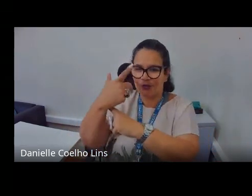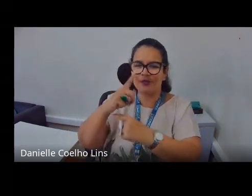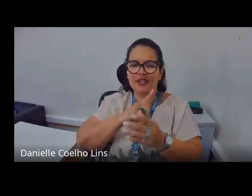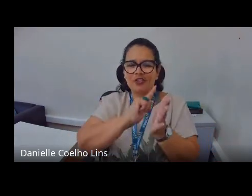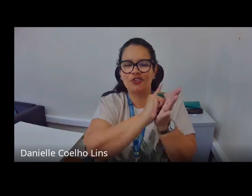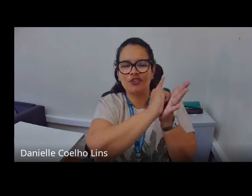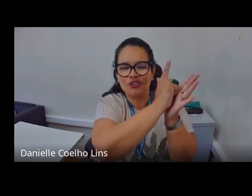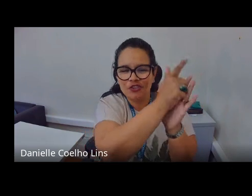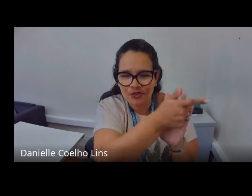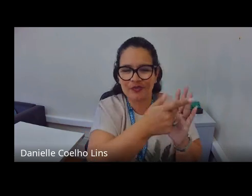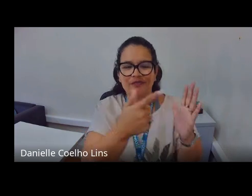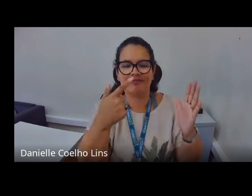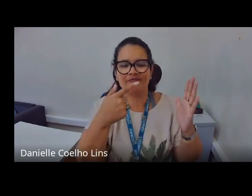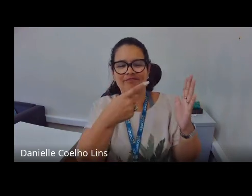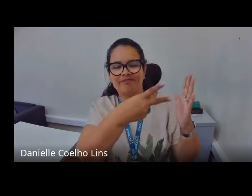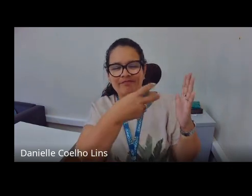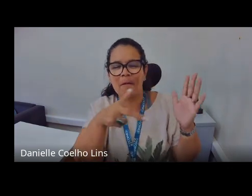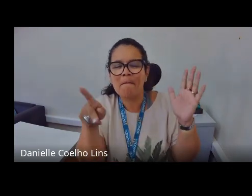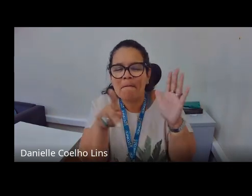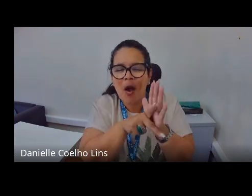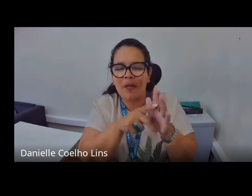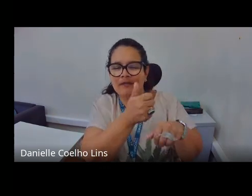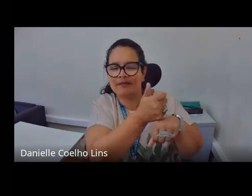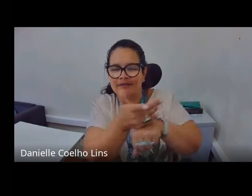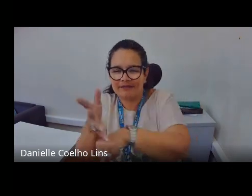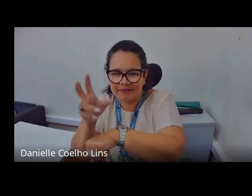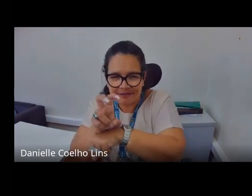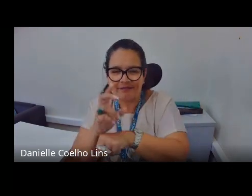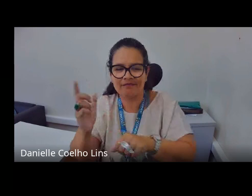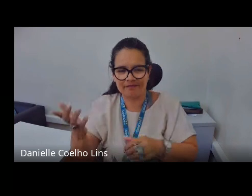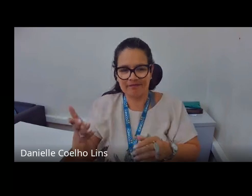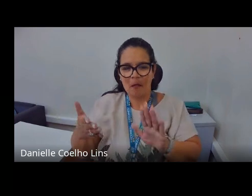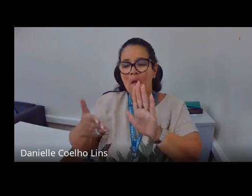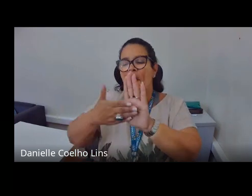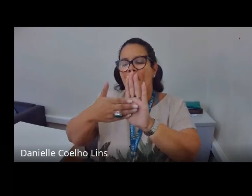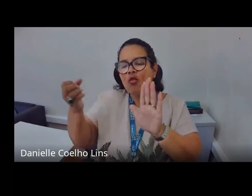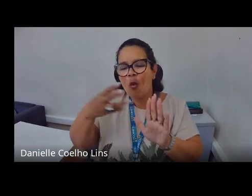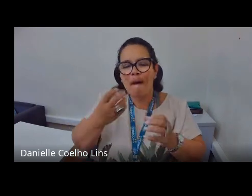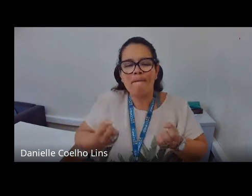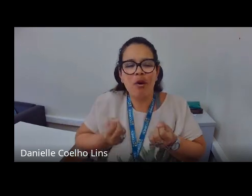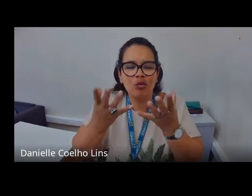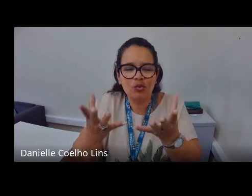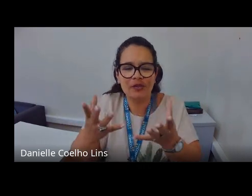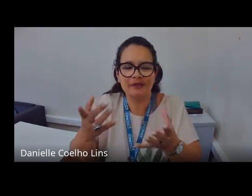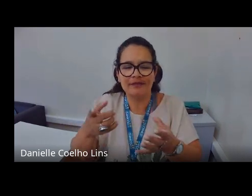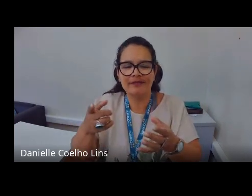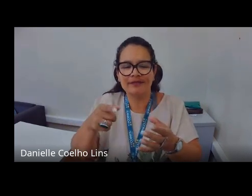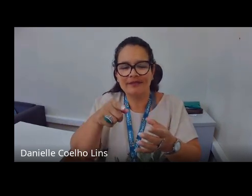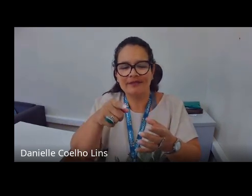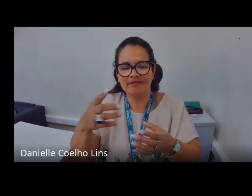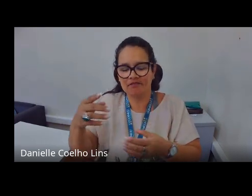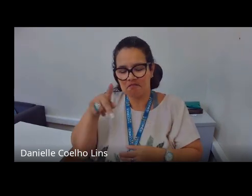seria produção de vídeo, produção de gêneros textuais, tá? Isso é a nova